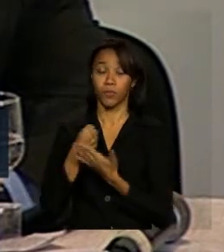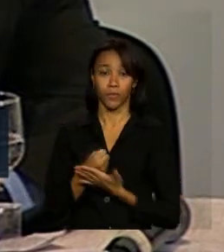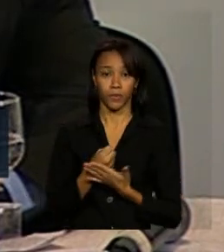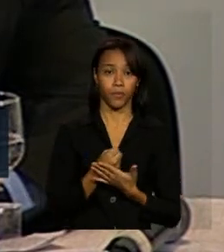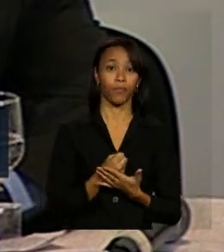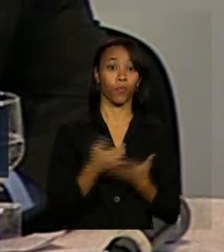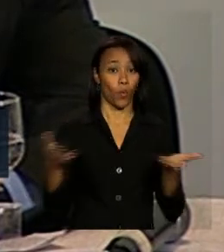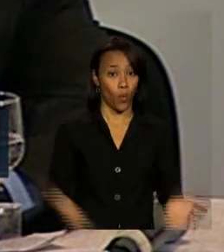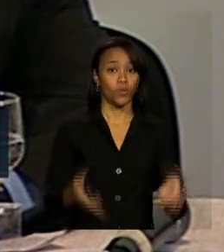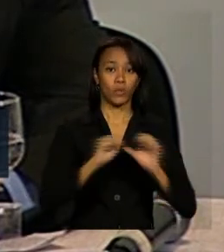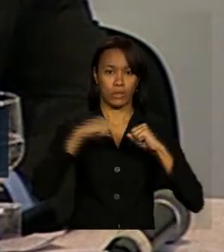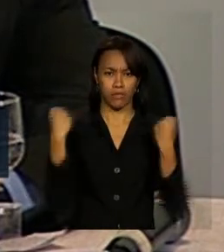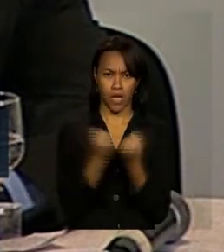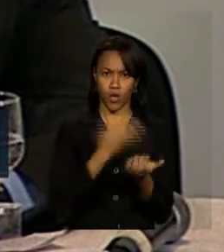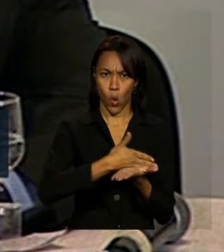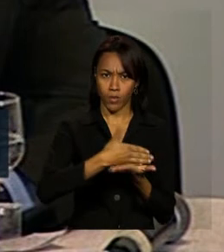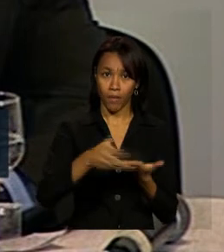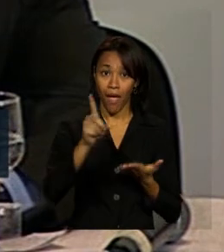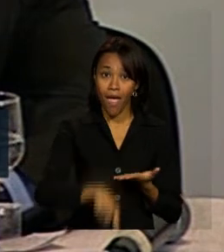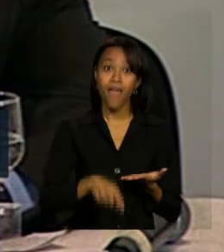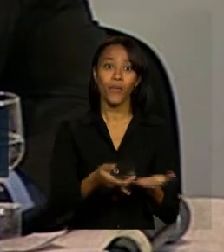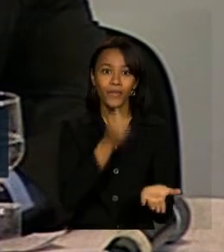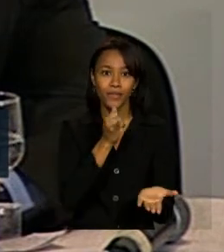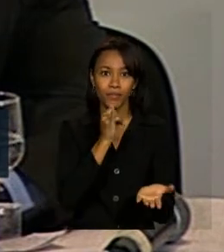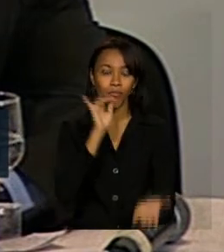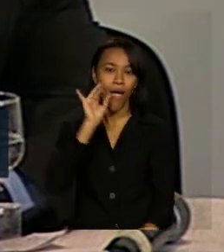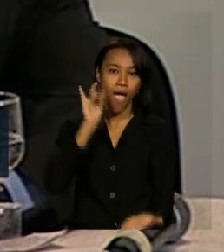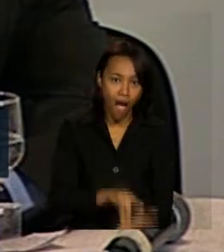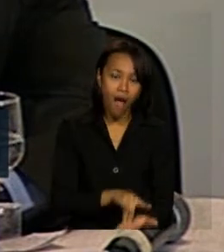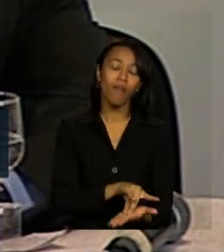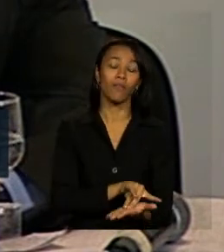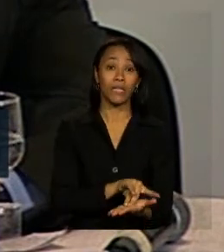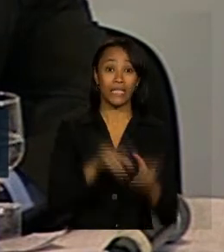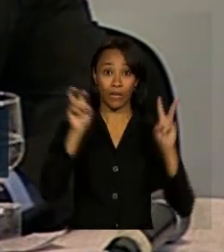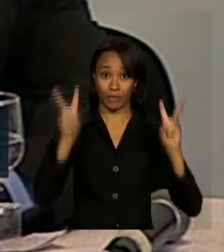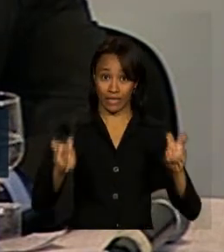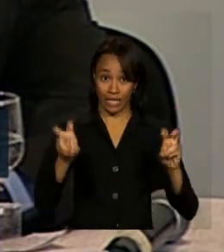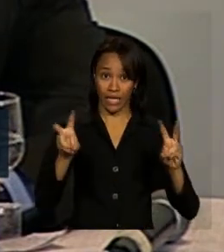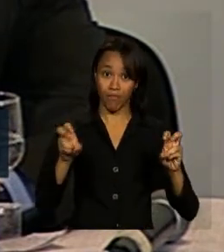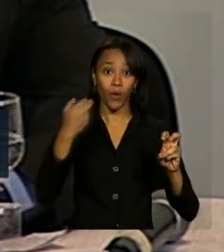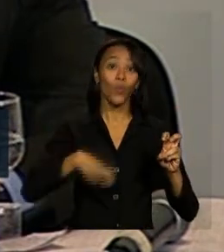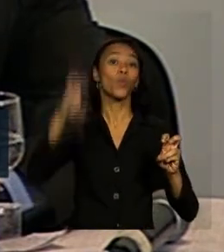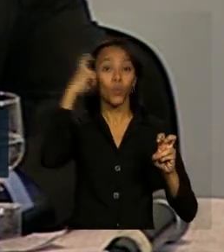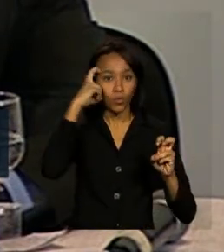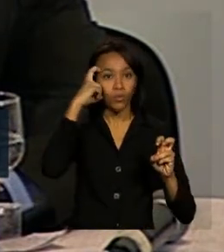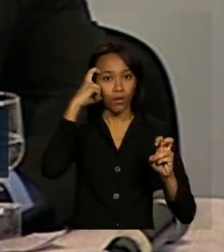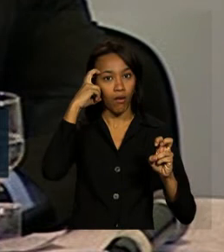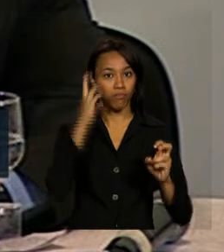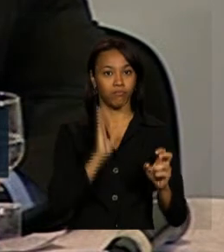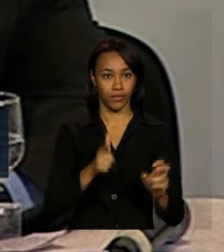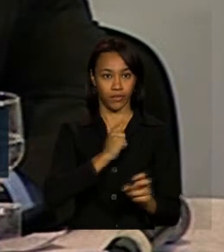O seminário que agora iniciamos é um exemplo concreto de como um tema que é cultural na sua